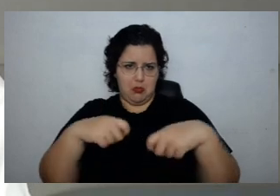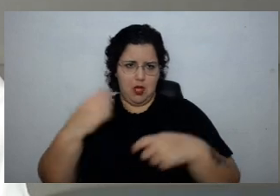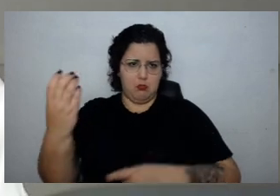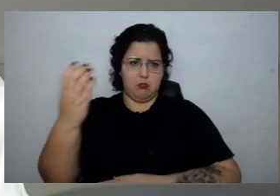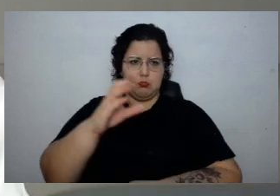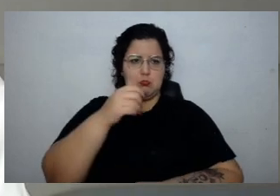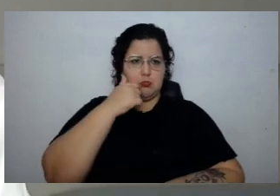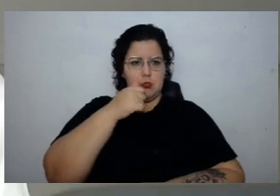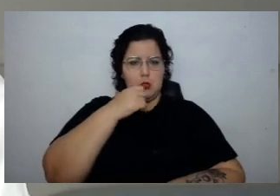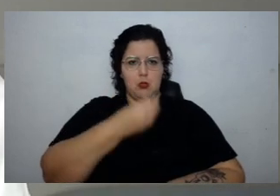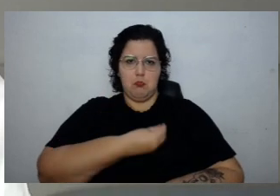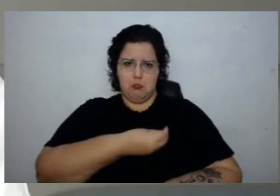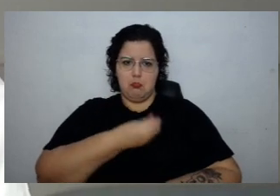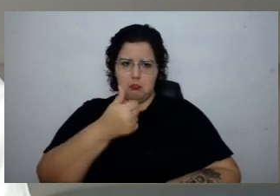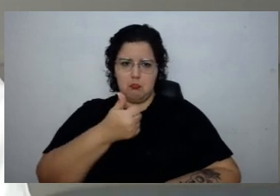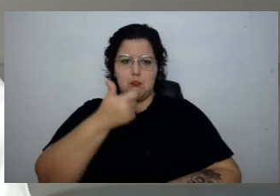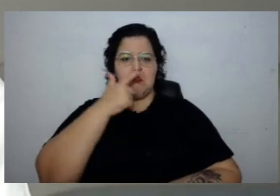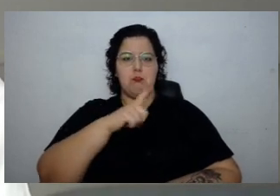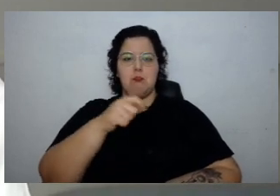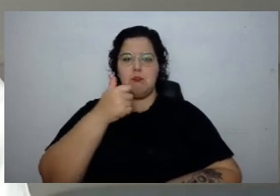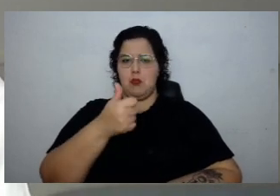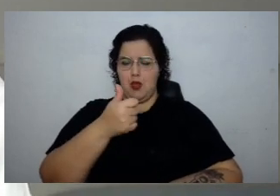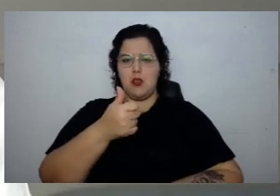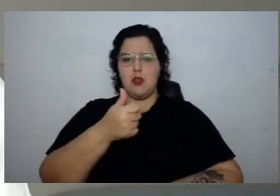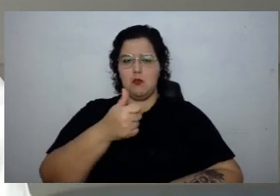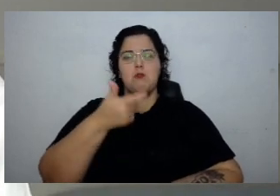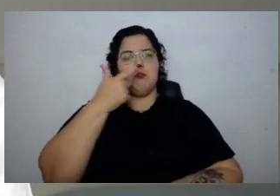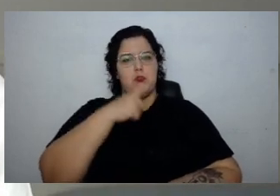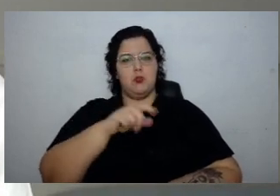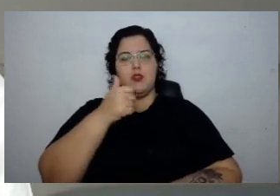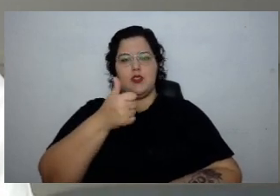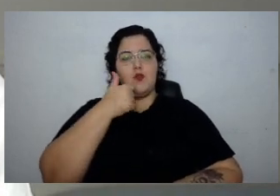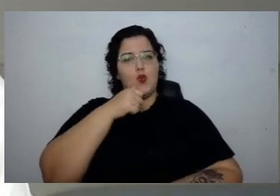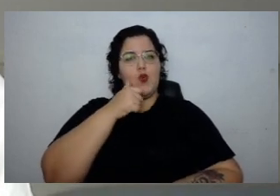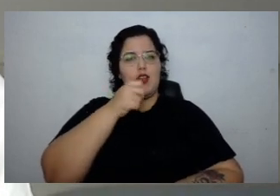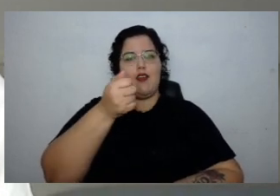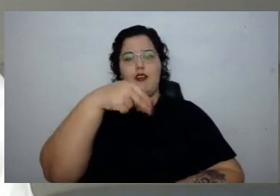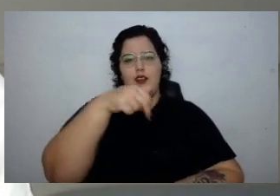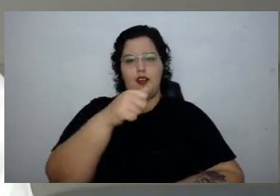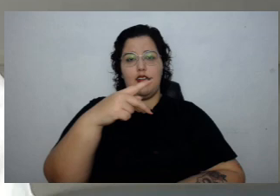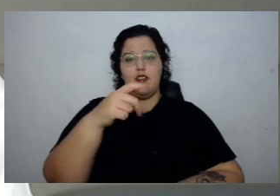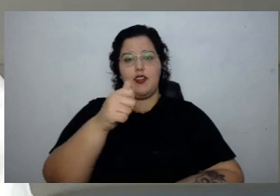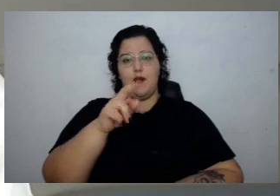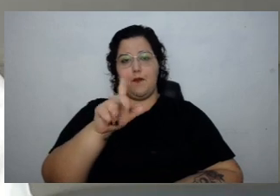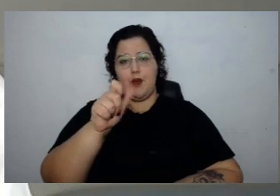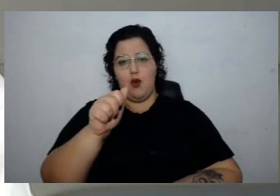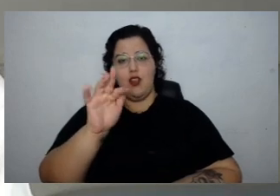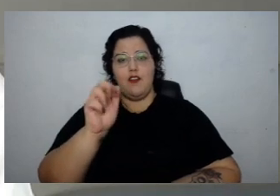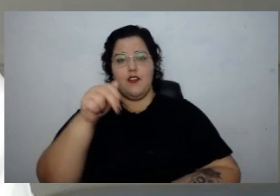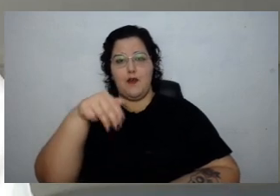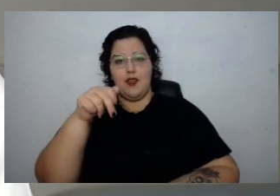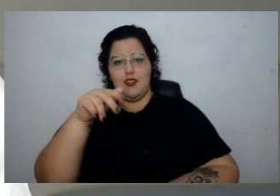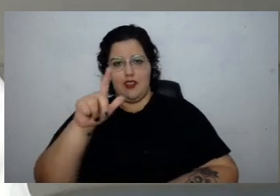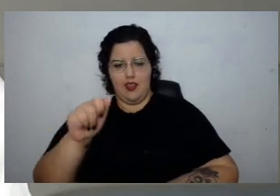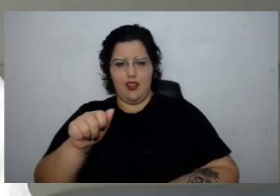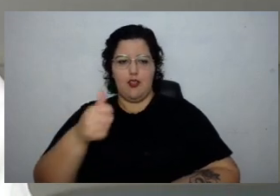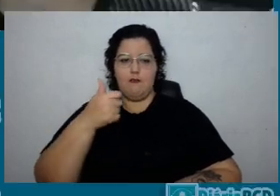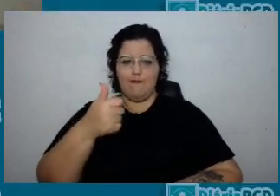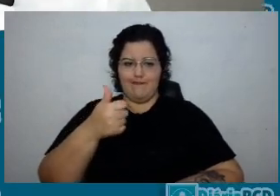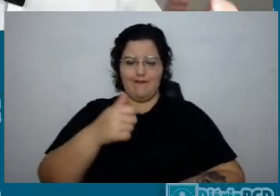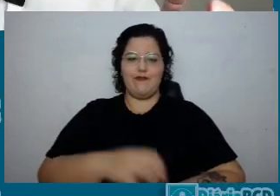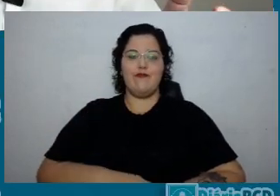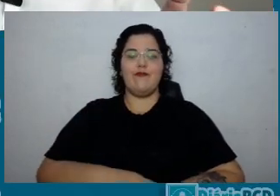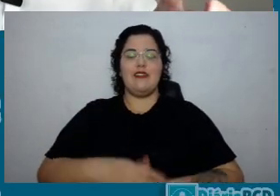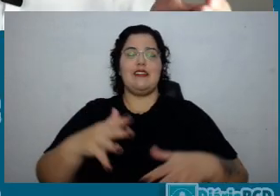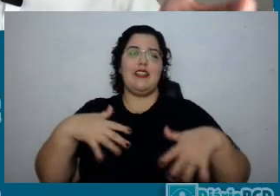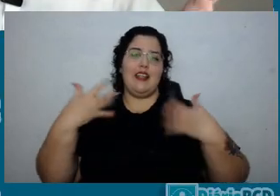sala já, pode trazer a secretária para a gente bater esse papo com Ana Paula Feminella, Assim que liberar, Roland, pode trazer ela para a sala, por favor. E